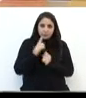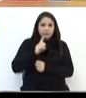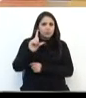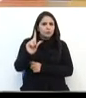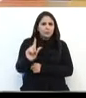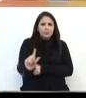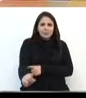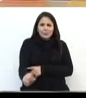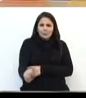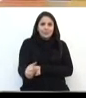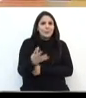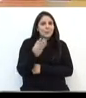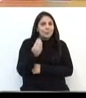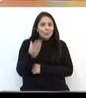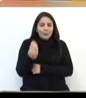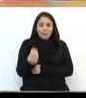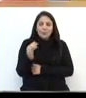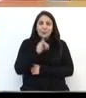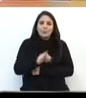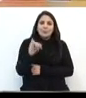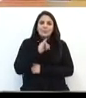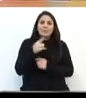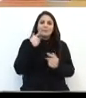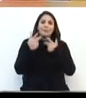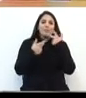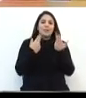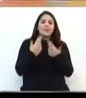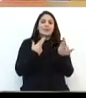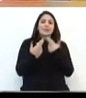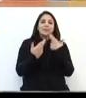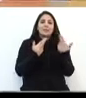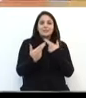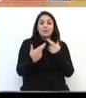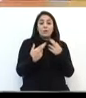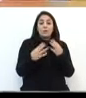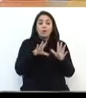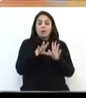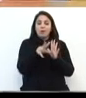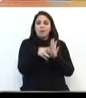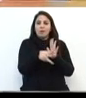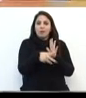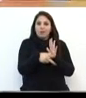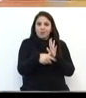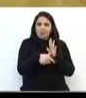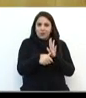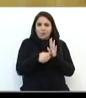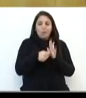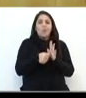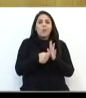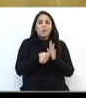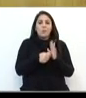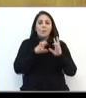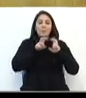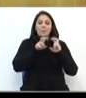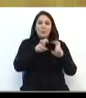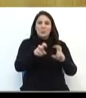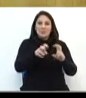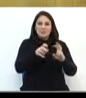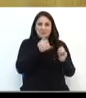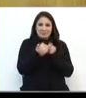uma redução extremamente significativa no que diz respeito a roubos de veículos de